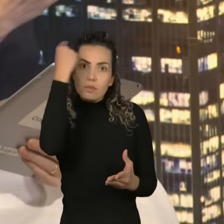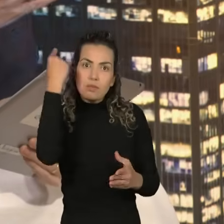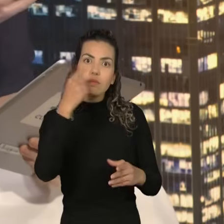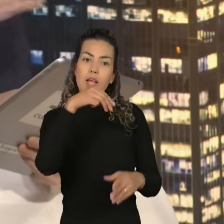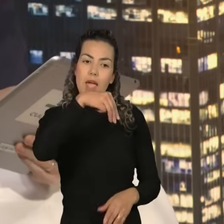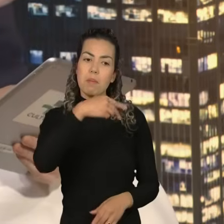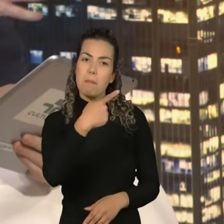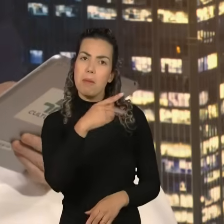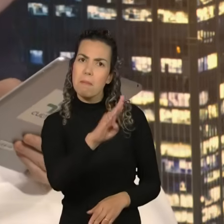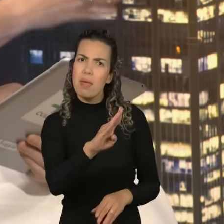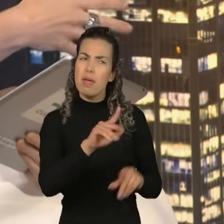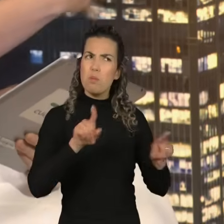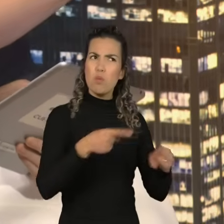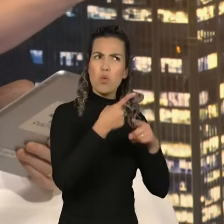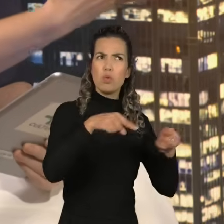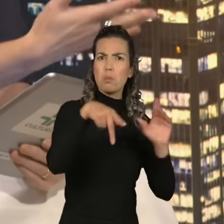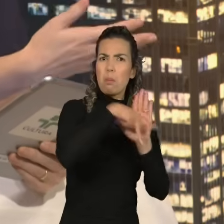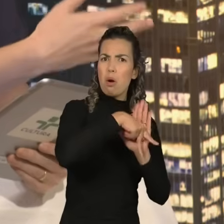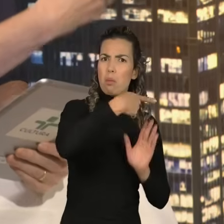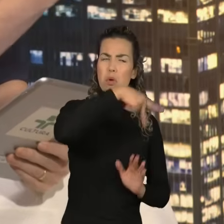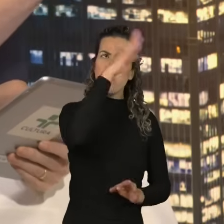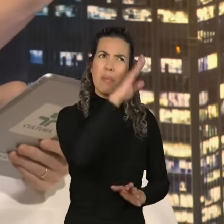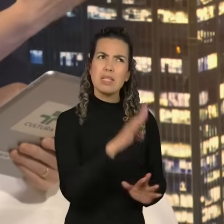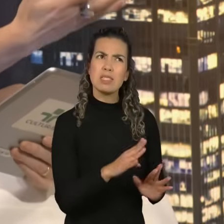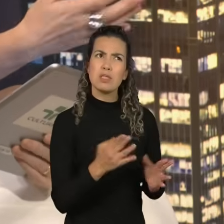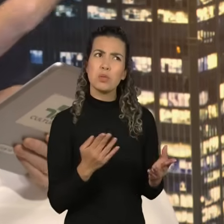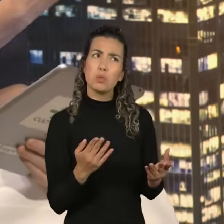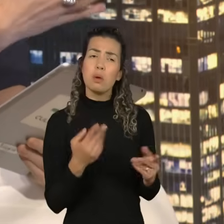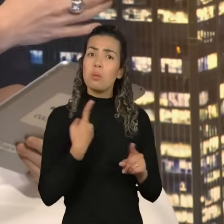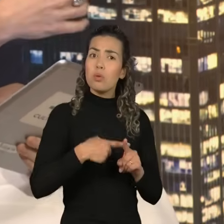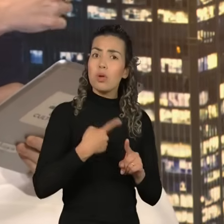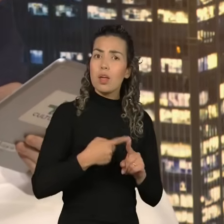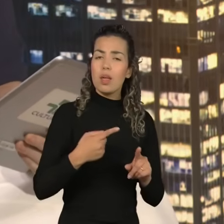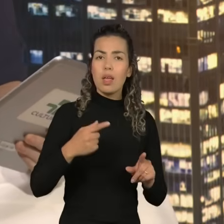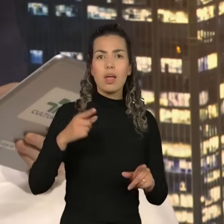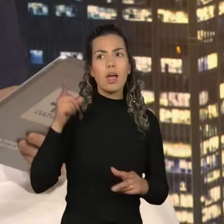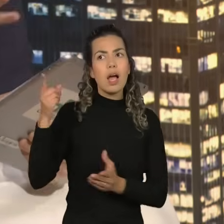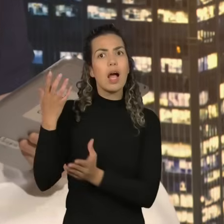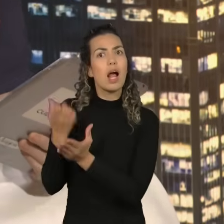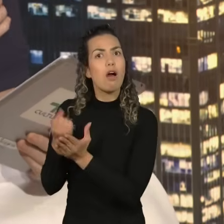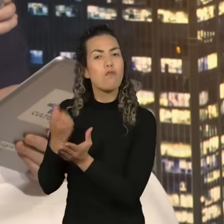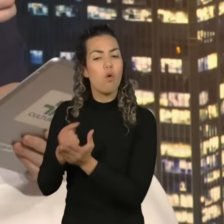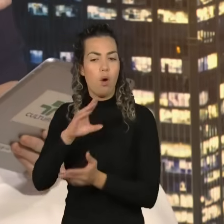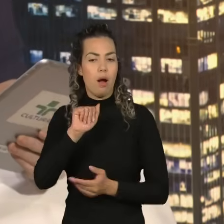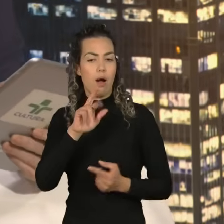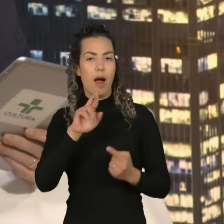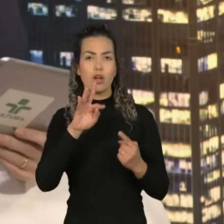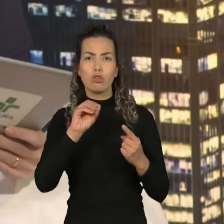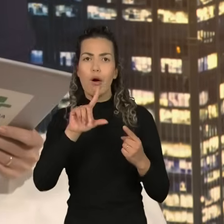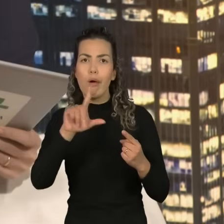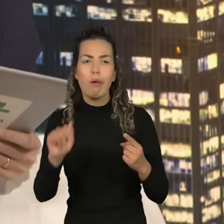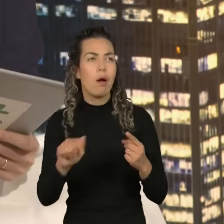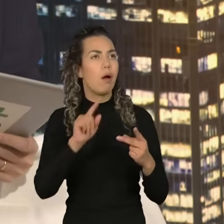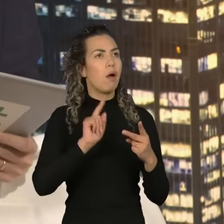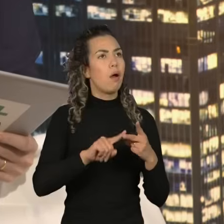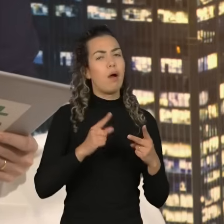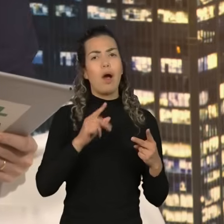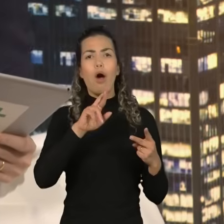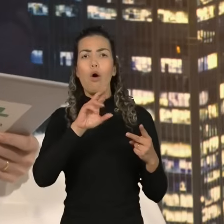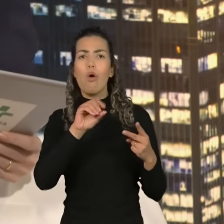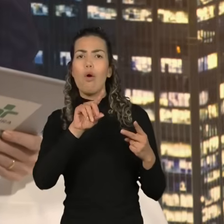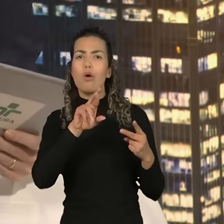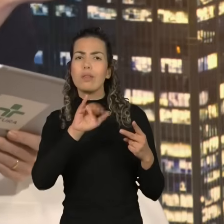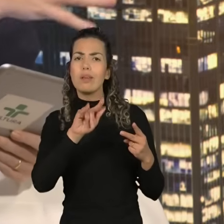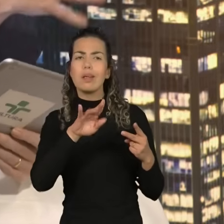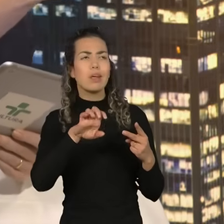estranharam muito, né? Porque, de repente, ele que não gravava outros autores, gravou Cartola, gravou Lupicínio Rodrigues, né?